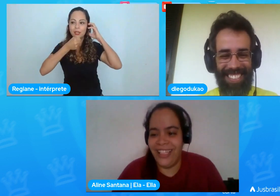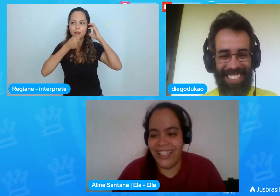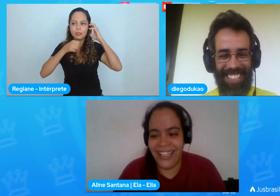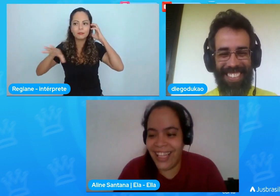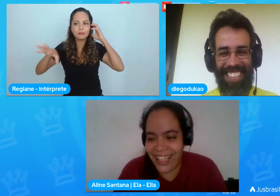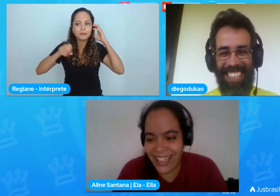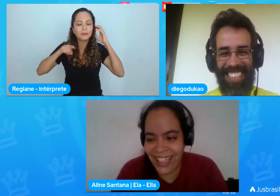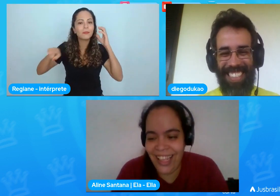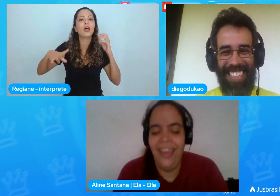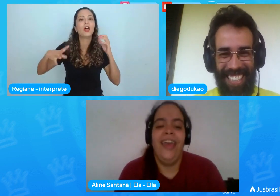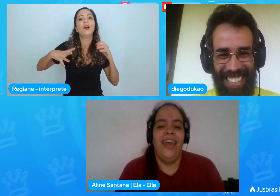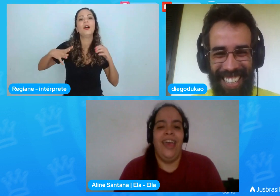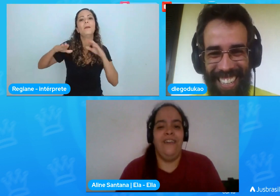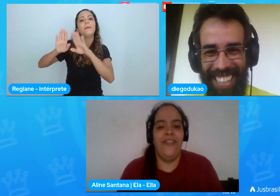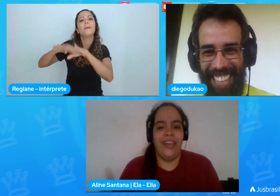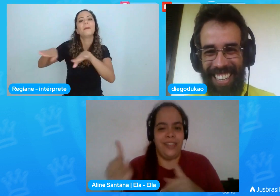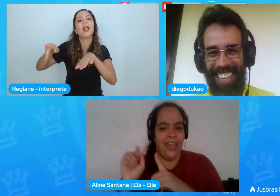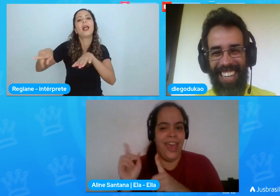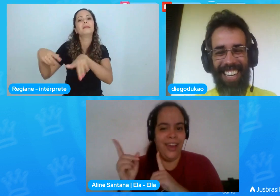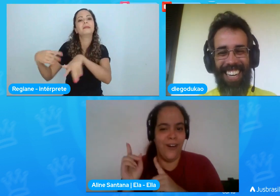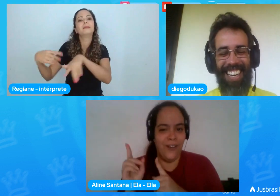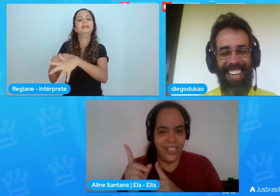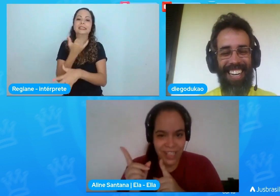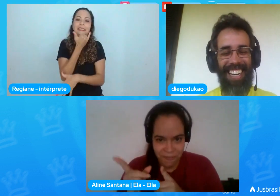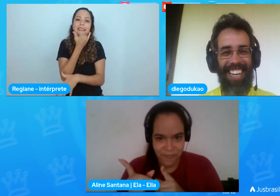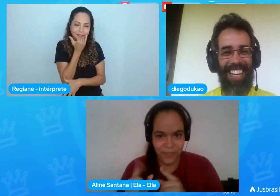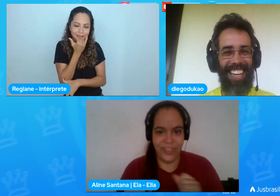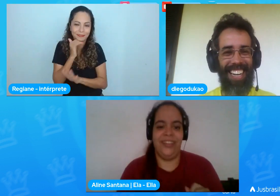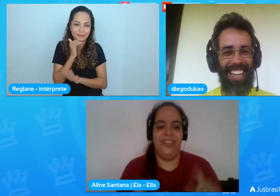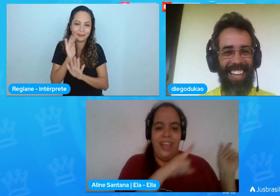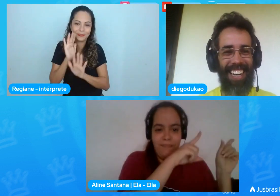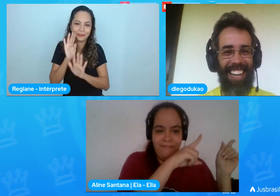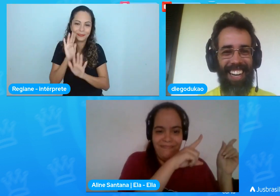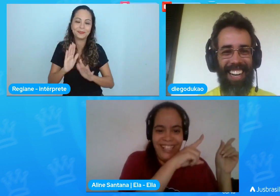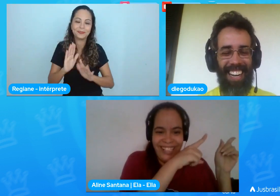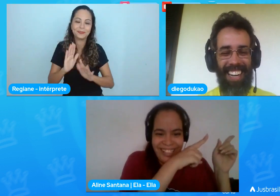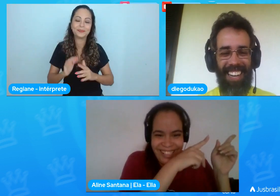Enfim. Enfim, esse QR Code